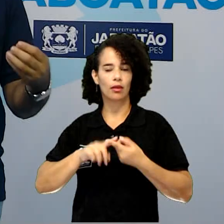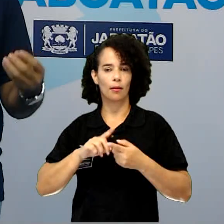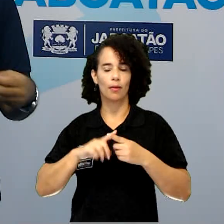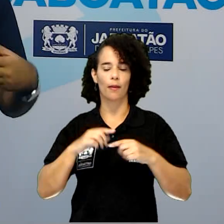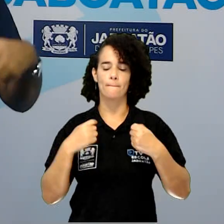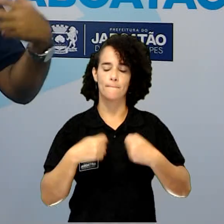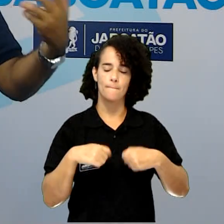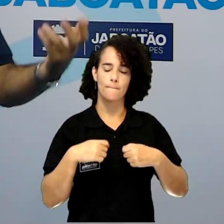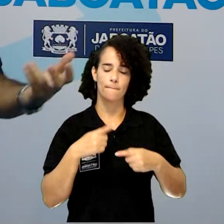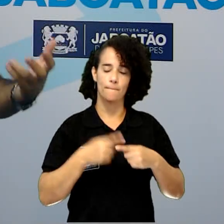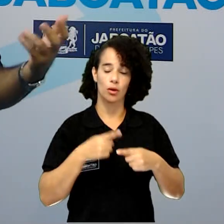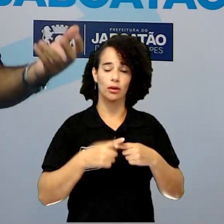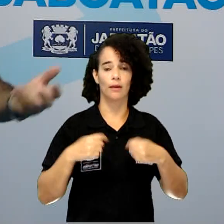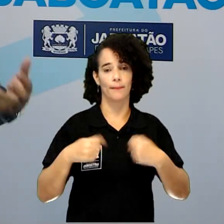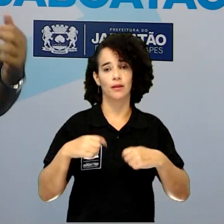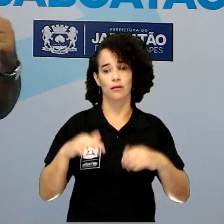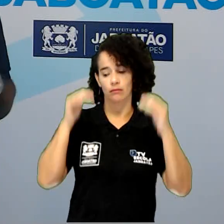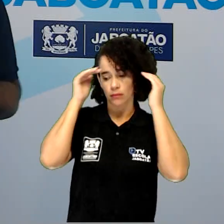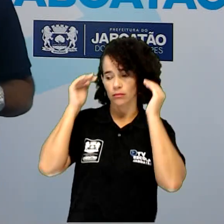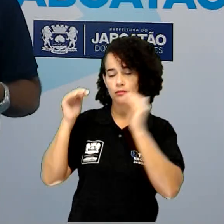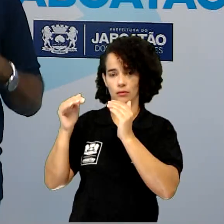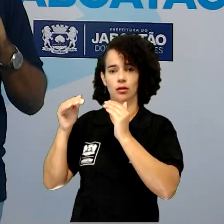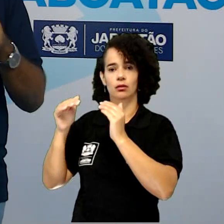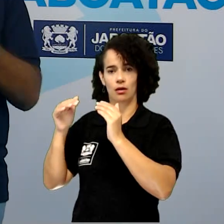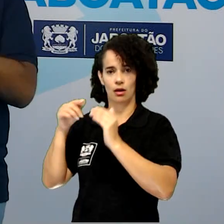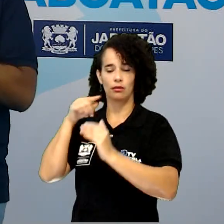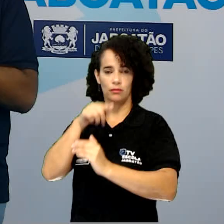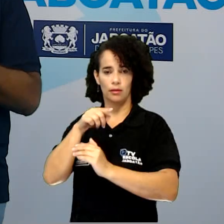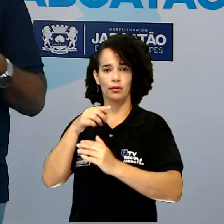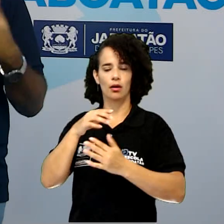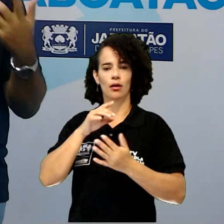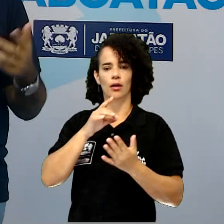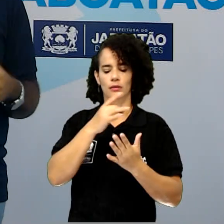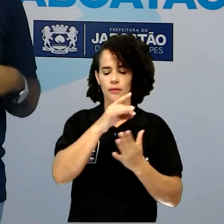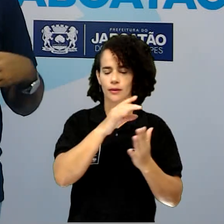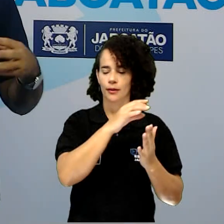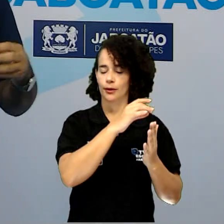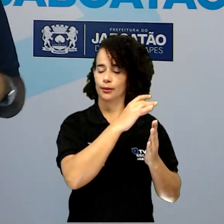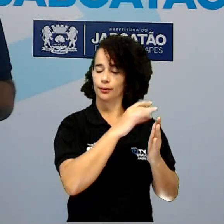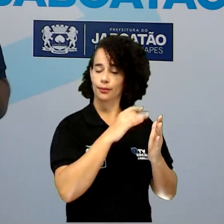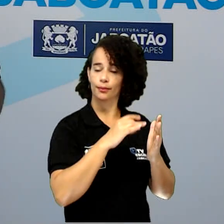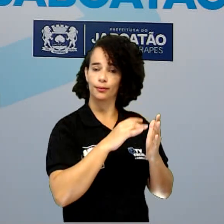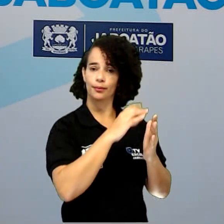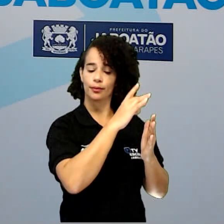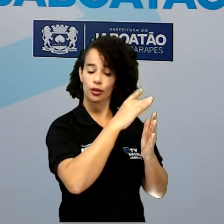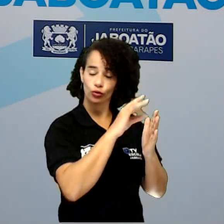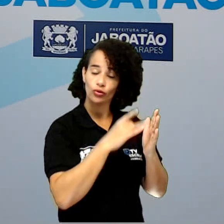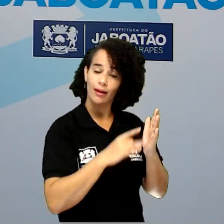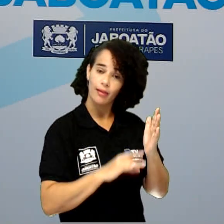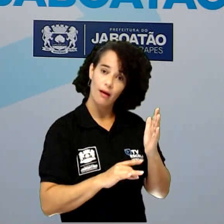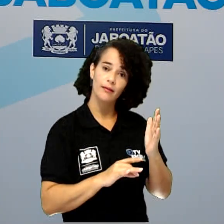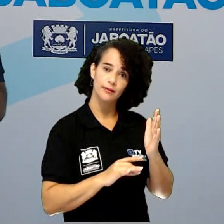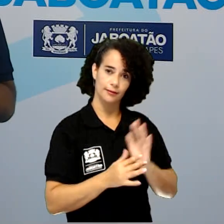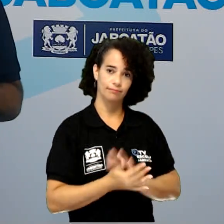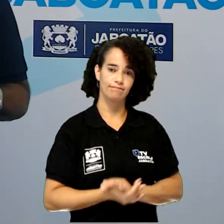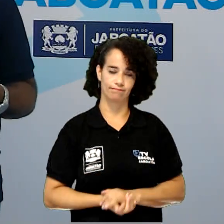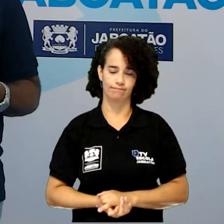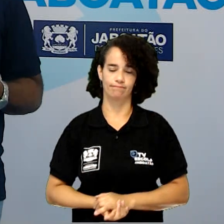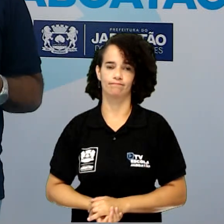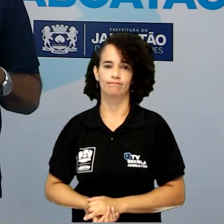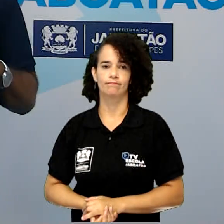respeitar as proporções dos elementos, as proporções dos elementos,